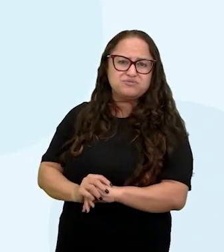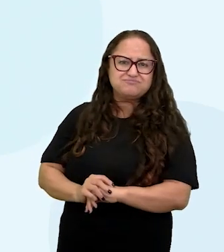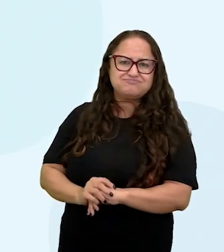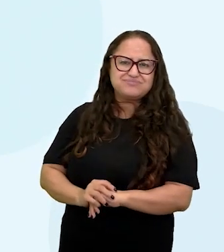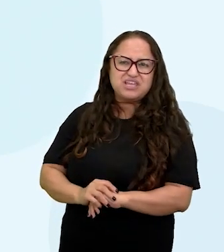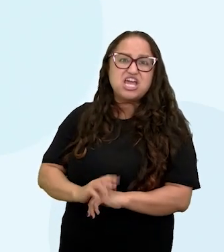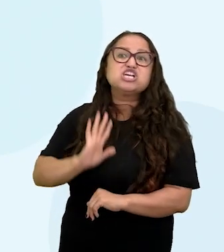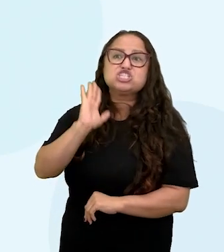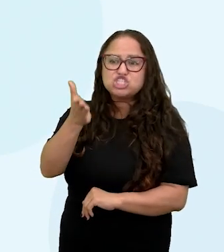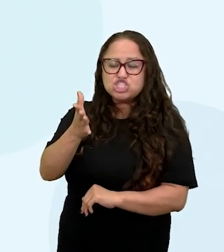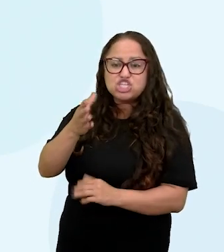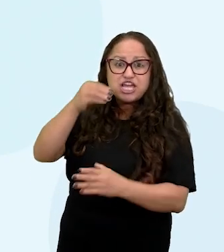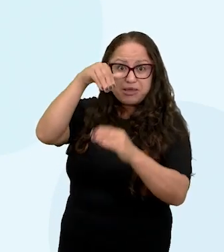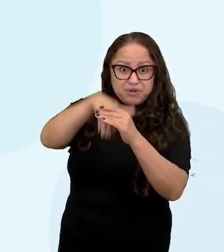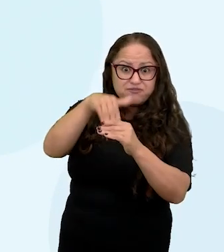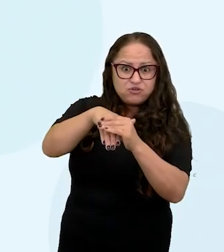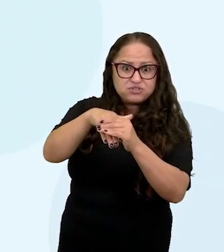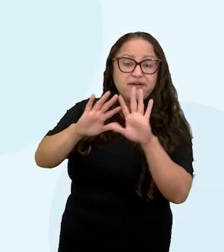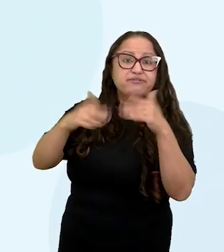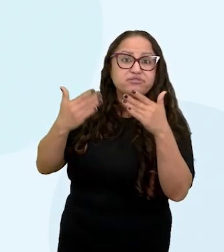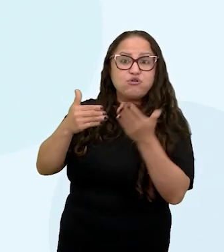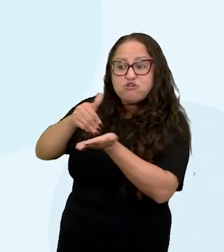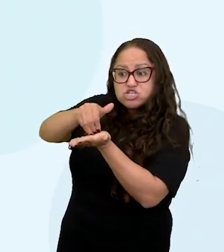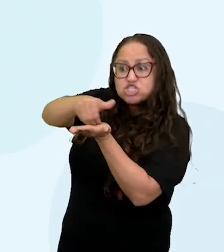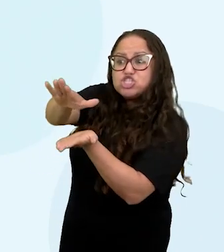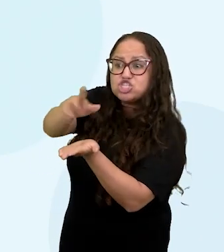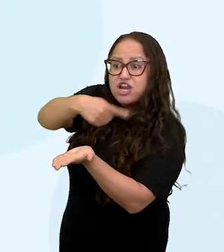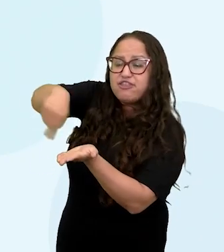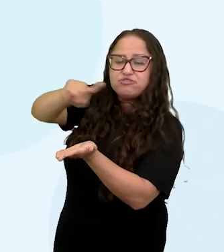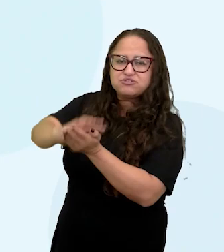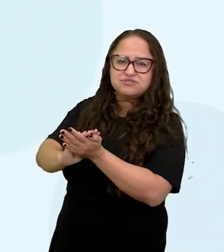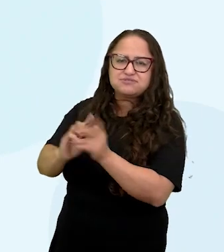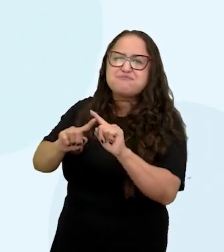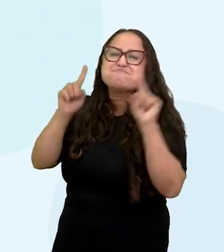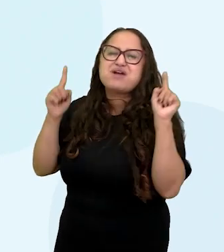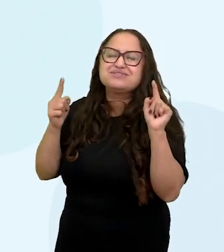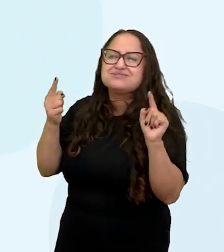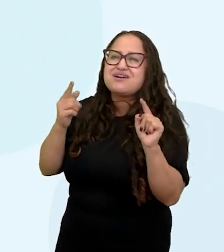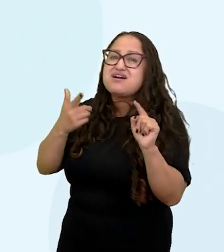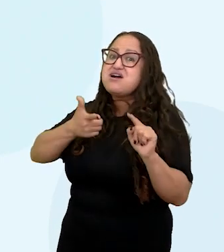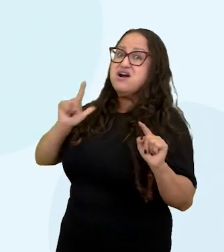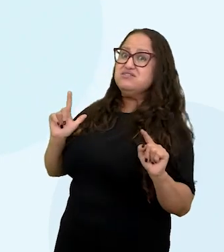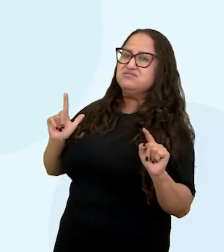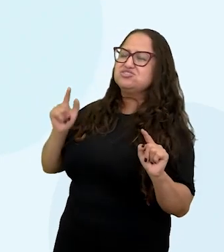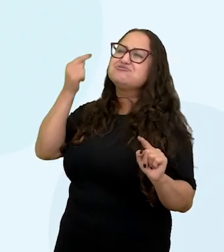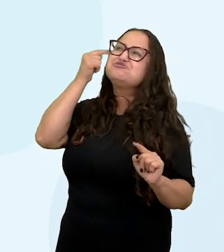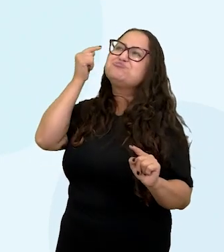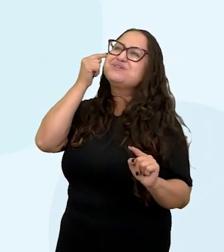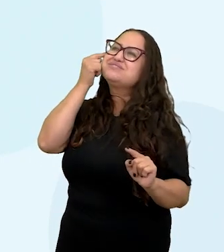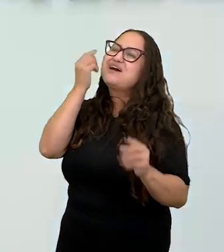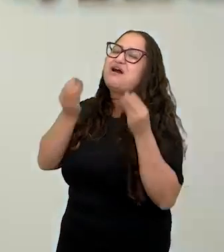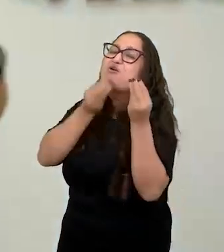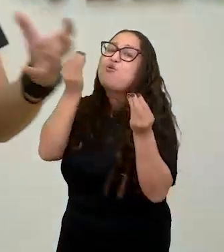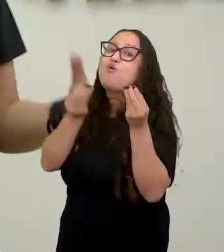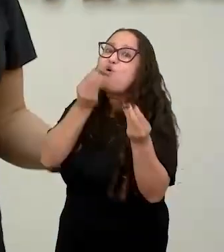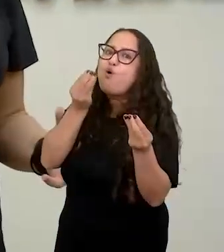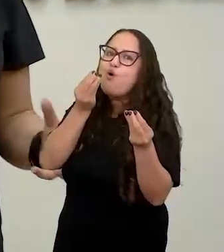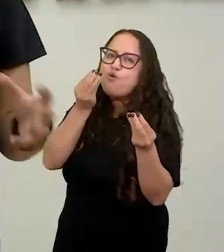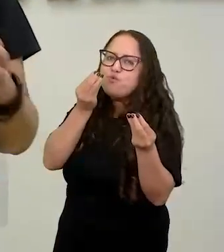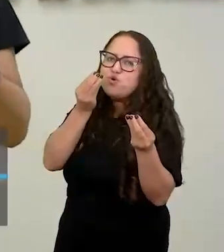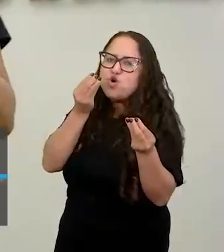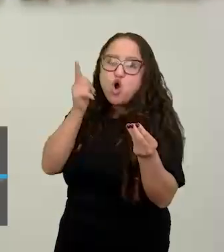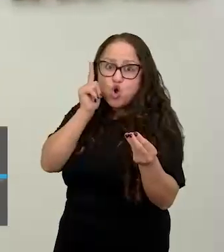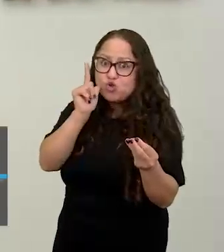então, já que o problema está nas pessoas, vamos tirar todas elas e muitas vezes, ao invés da gente pensar numa questão de vamos trazer